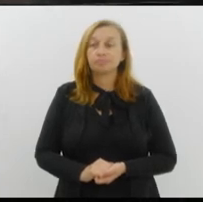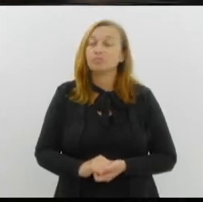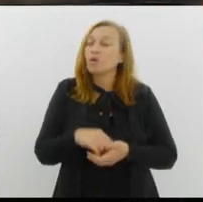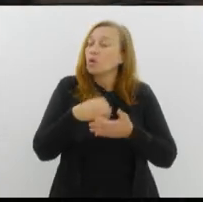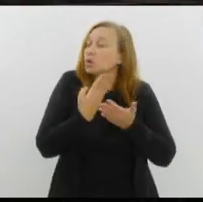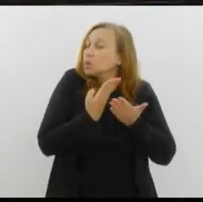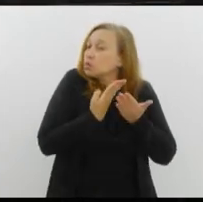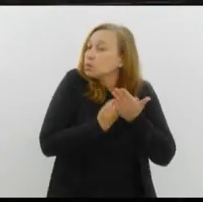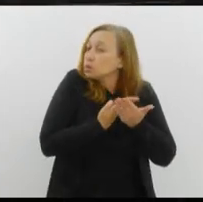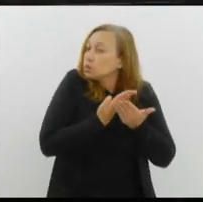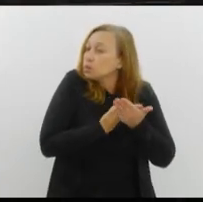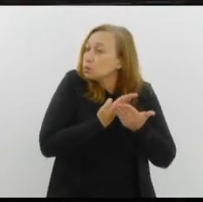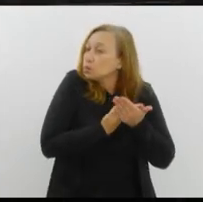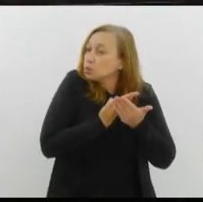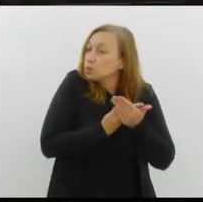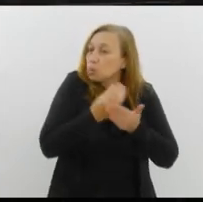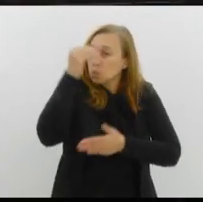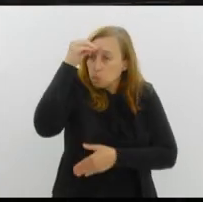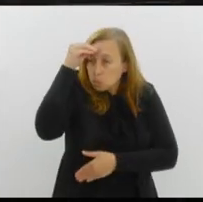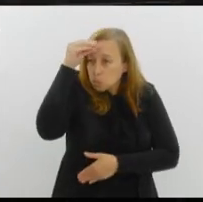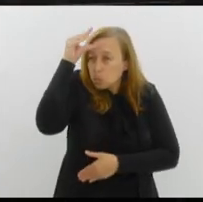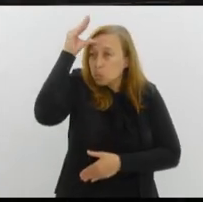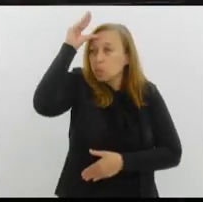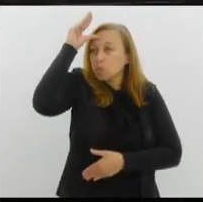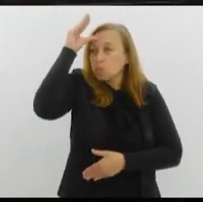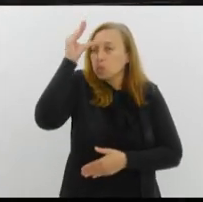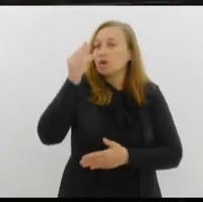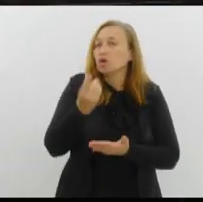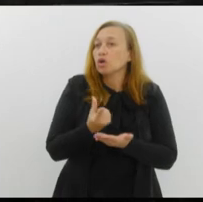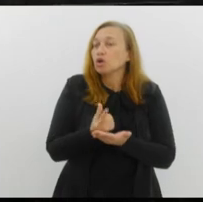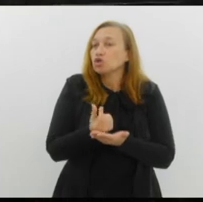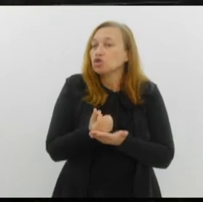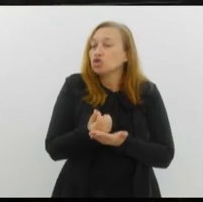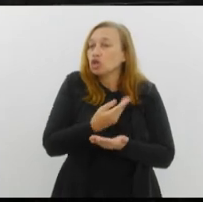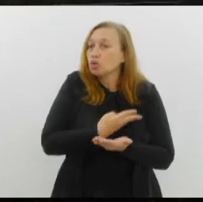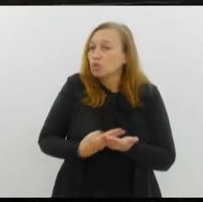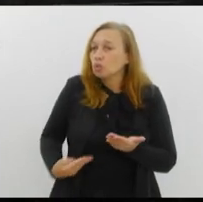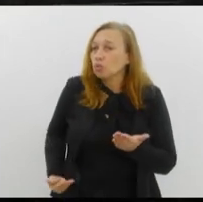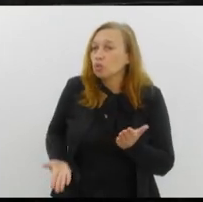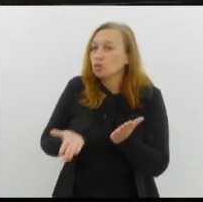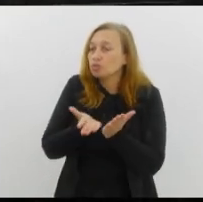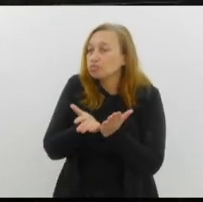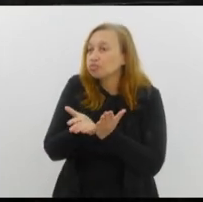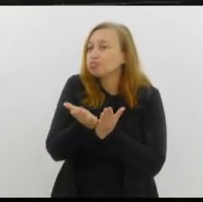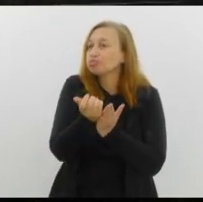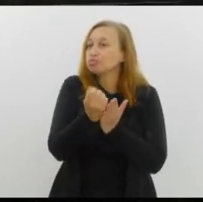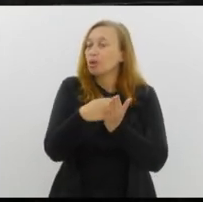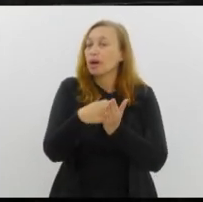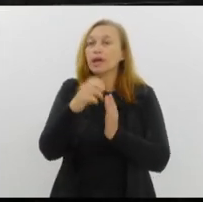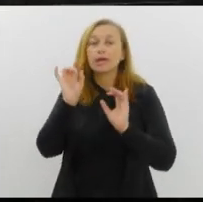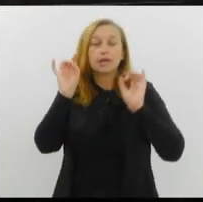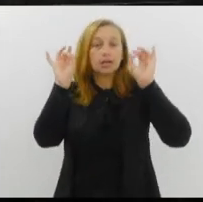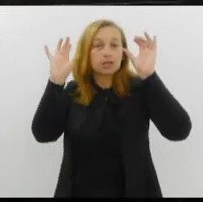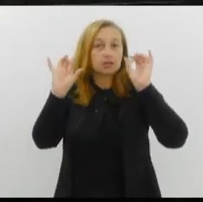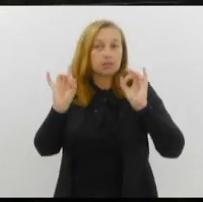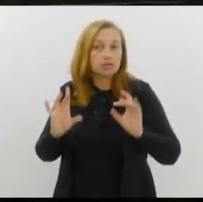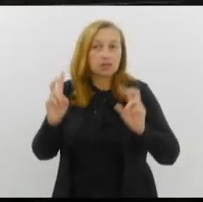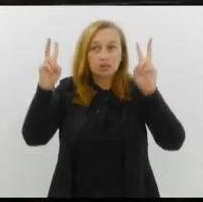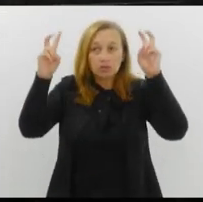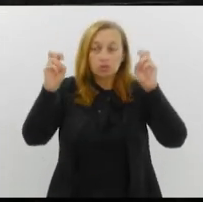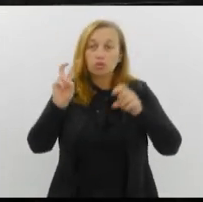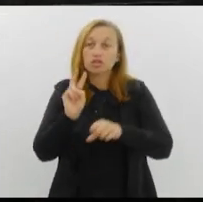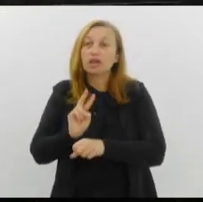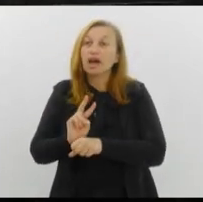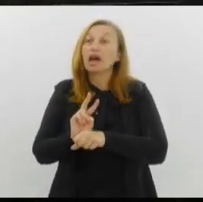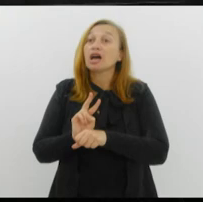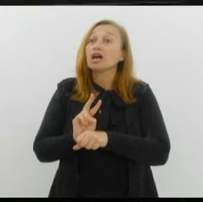estudioso que era das finanças públicas e, em especial, da questão da dívida